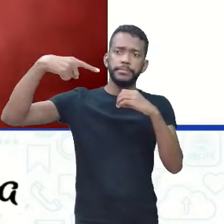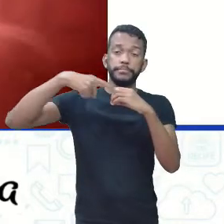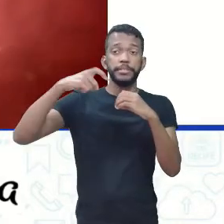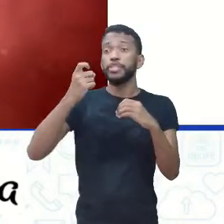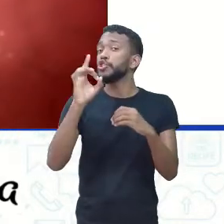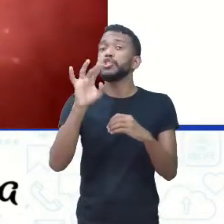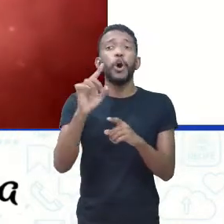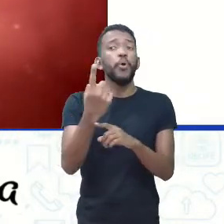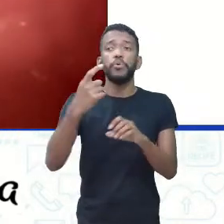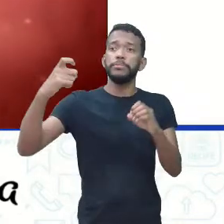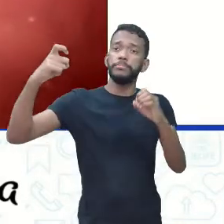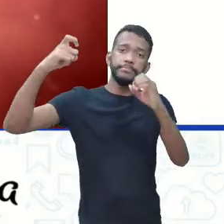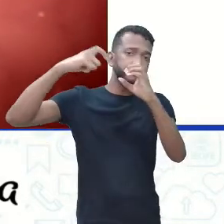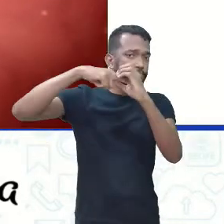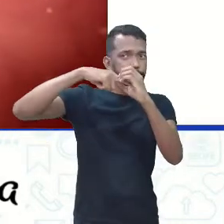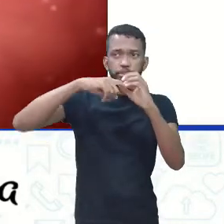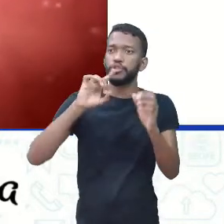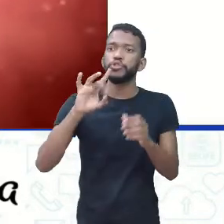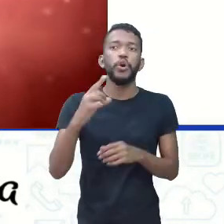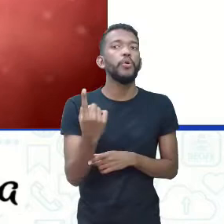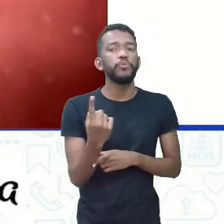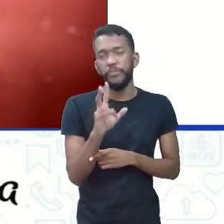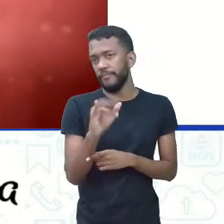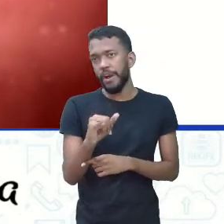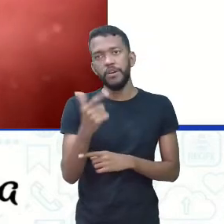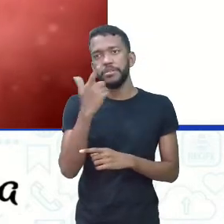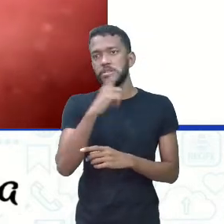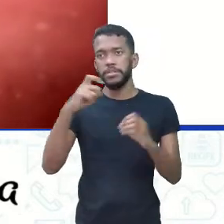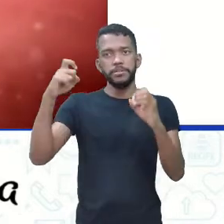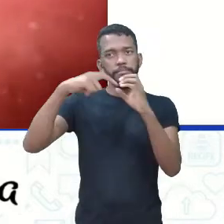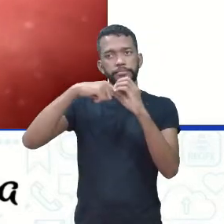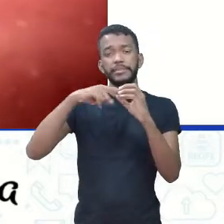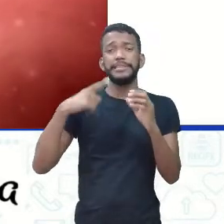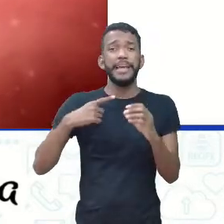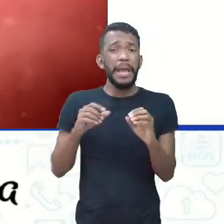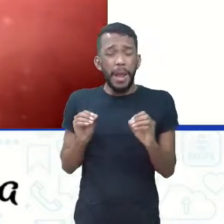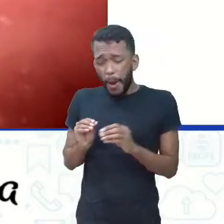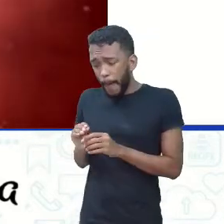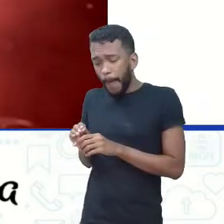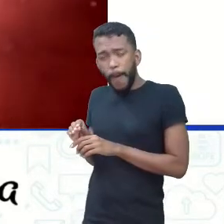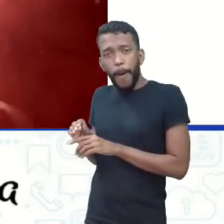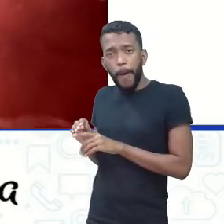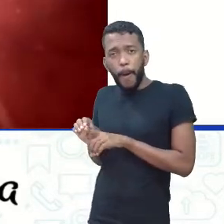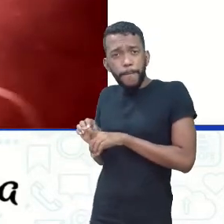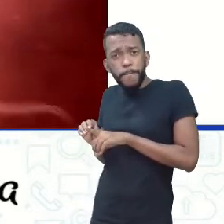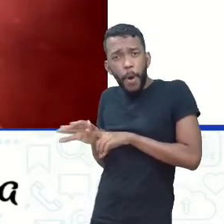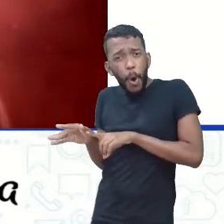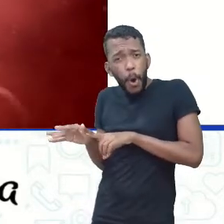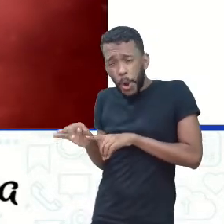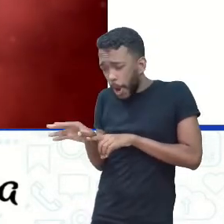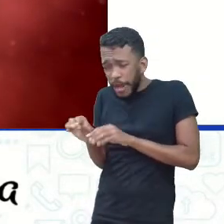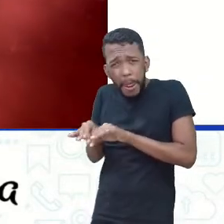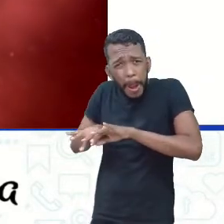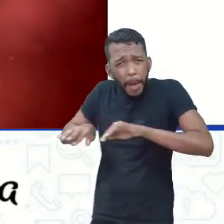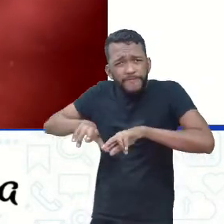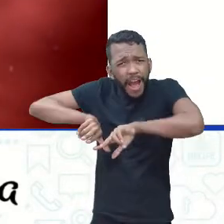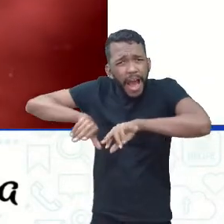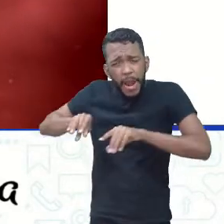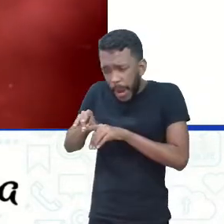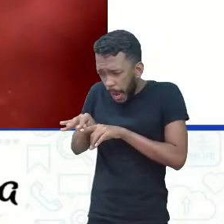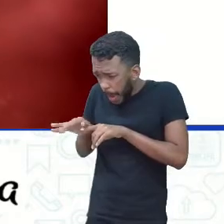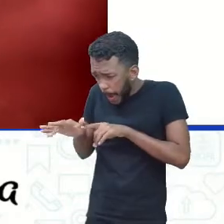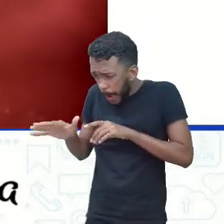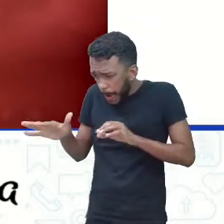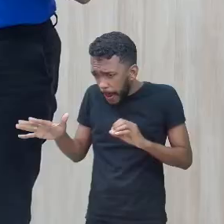um espermatozoide vai fecundar. Então, de milhões de espermatozoides, só um vai fecundar o